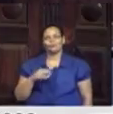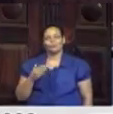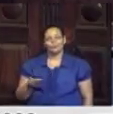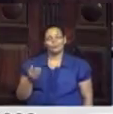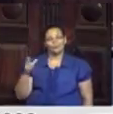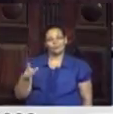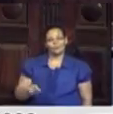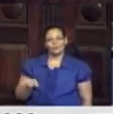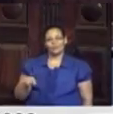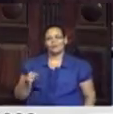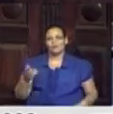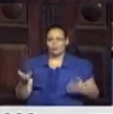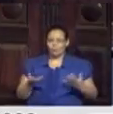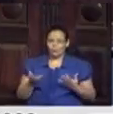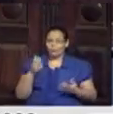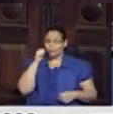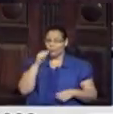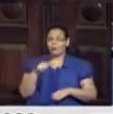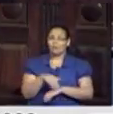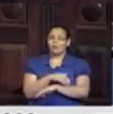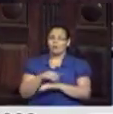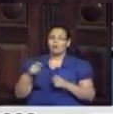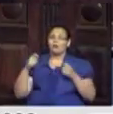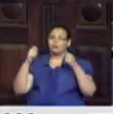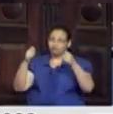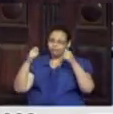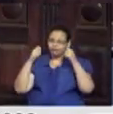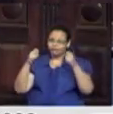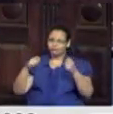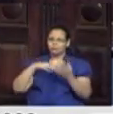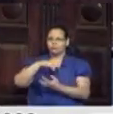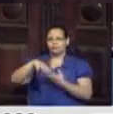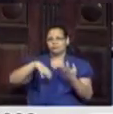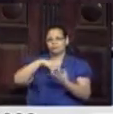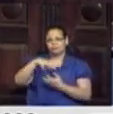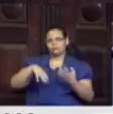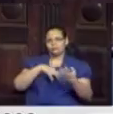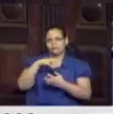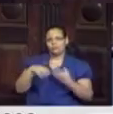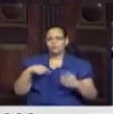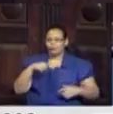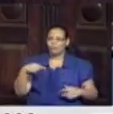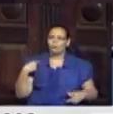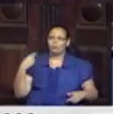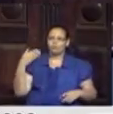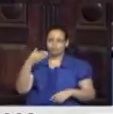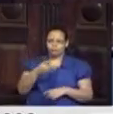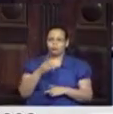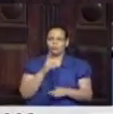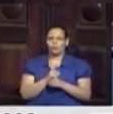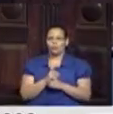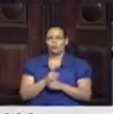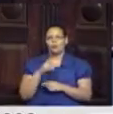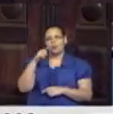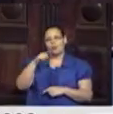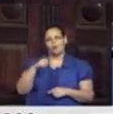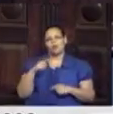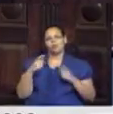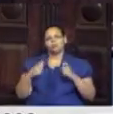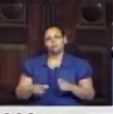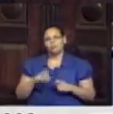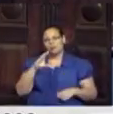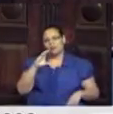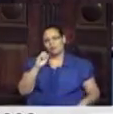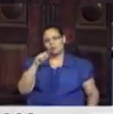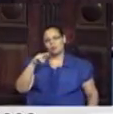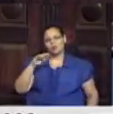estão em greve hoje. Há um movimento internacional. Nós vamos ao encontro desse movimento daqui a pouco, na Candelária, que